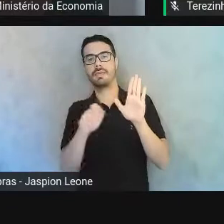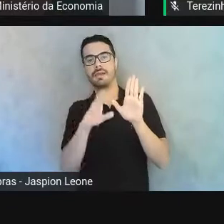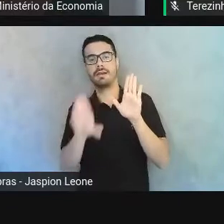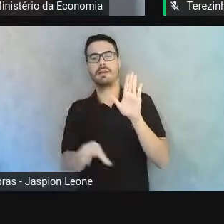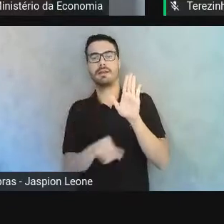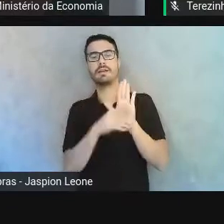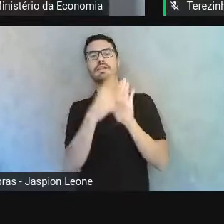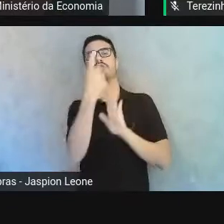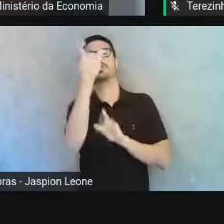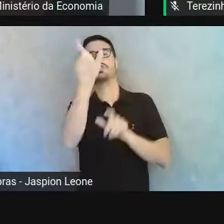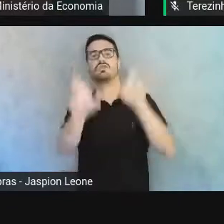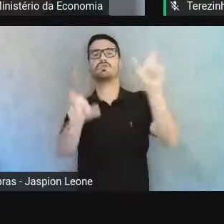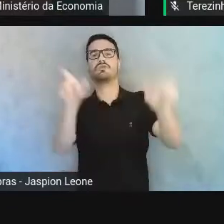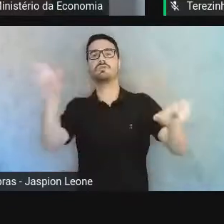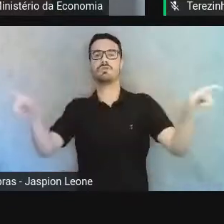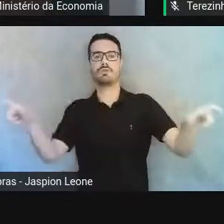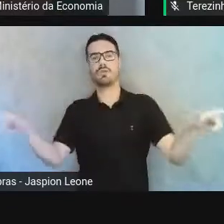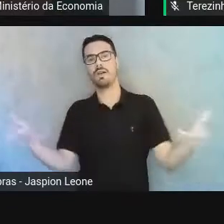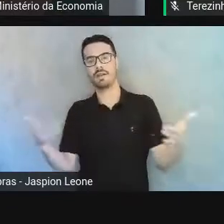né?